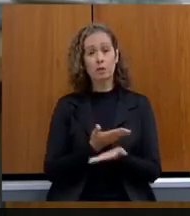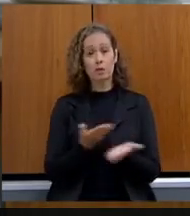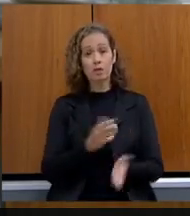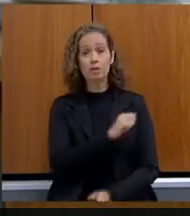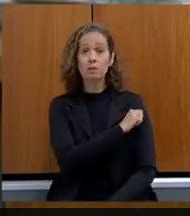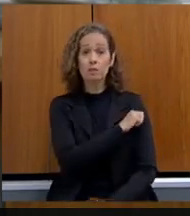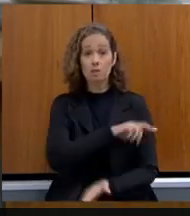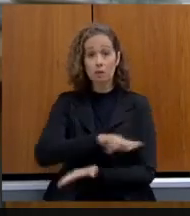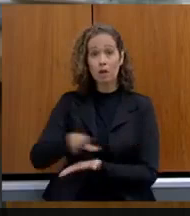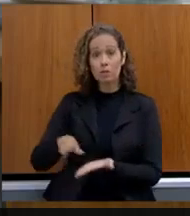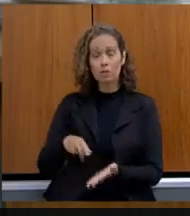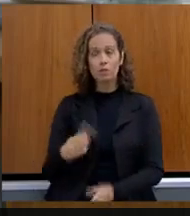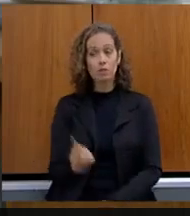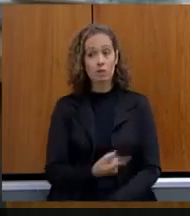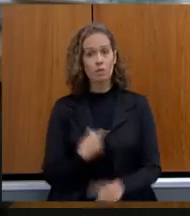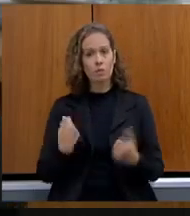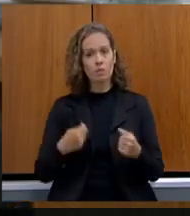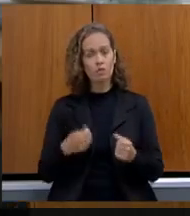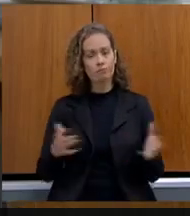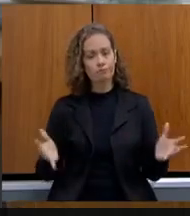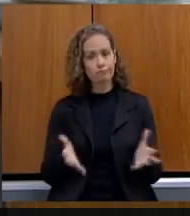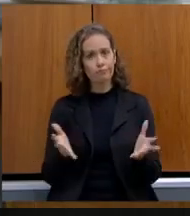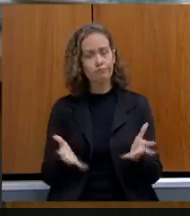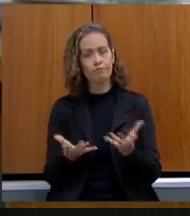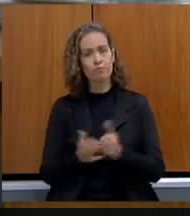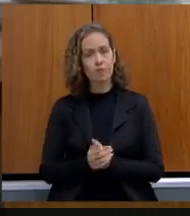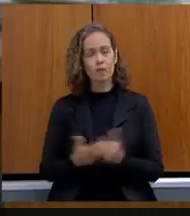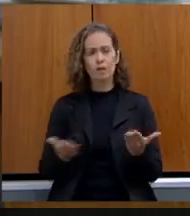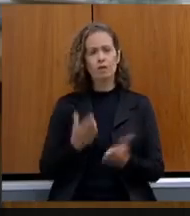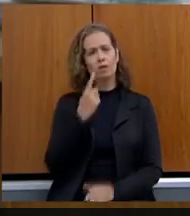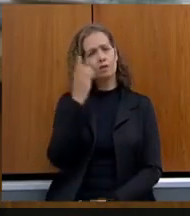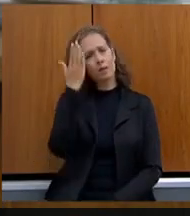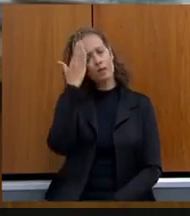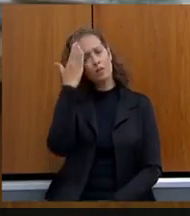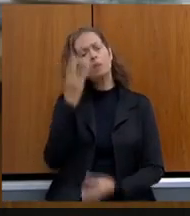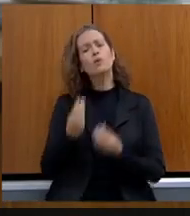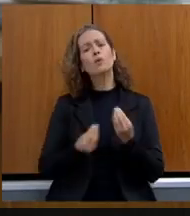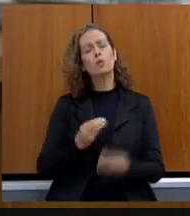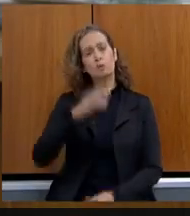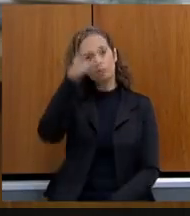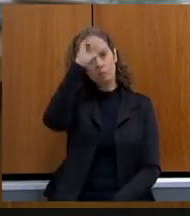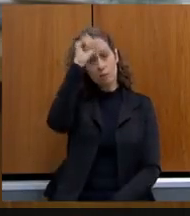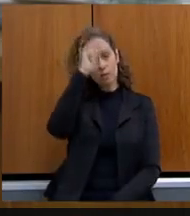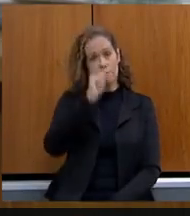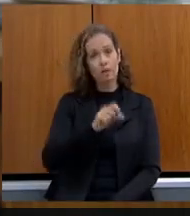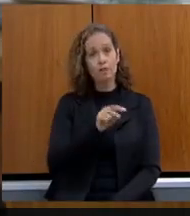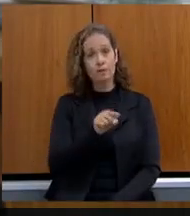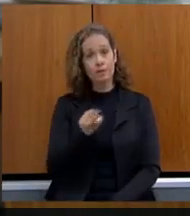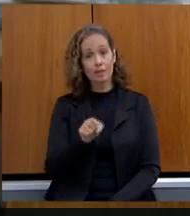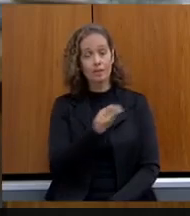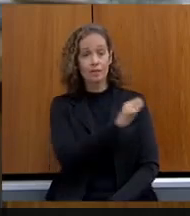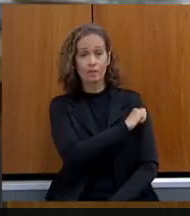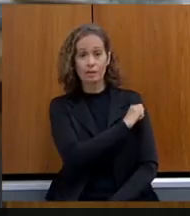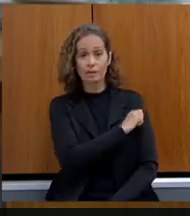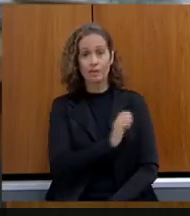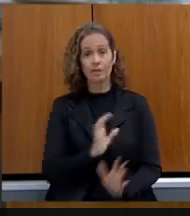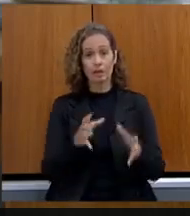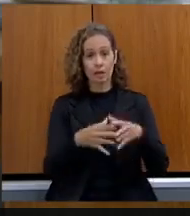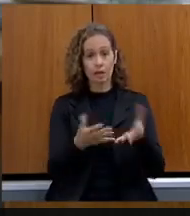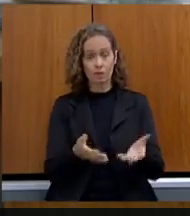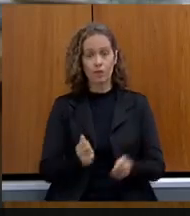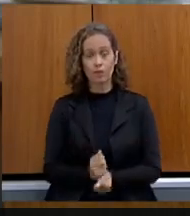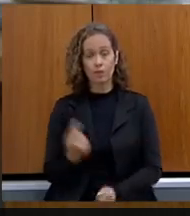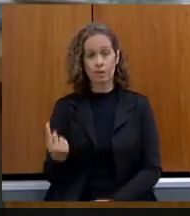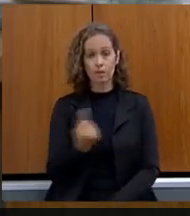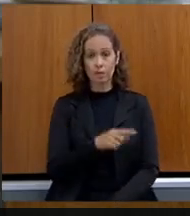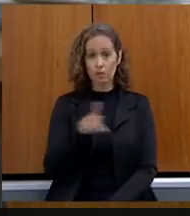deles que a gente tá falando né E são eles que a gente vai ver agora como é que tá a situação de aprendizagem e vai trabalhar muito né cada um dos professores